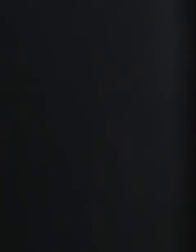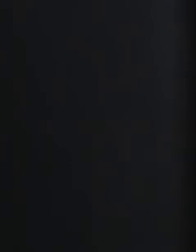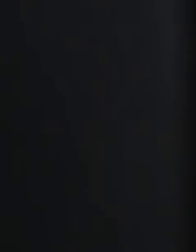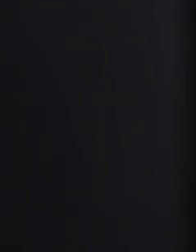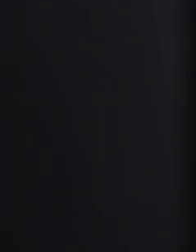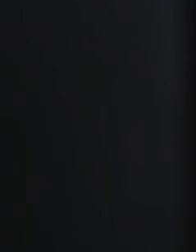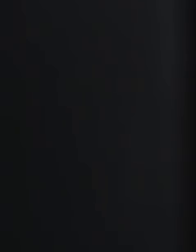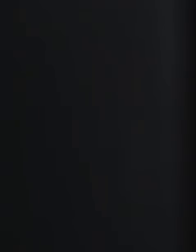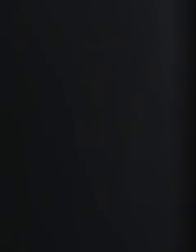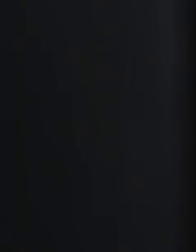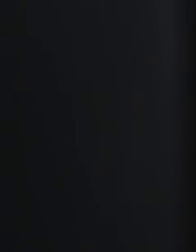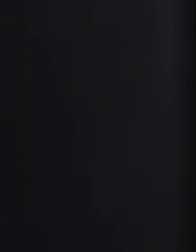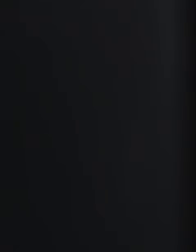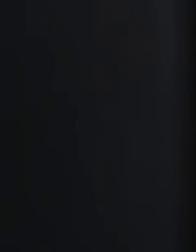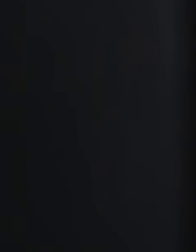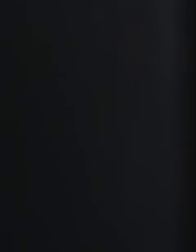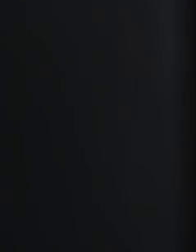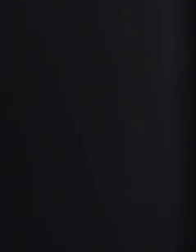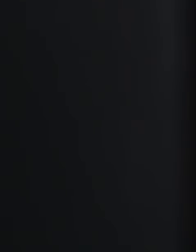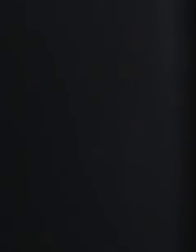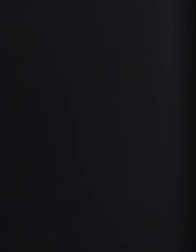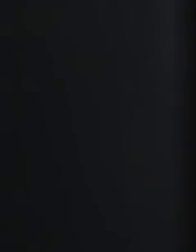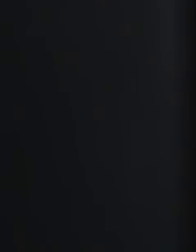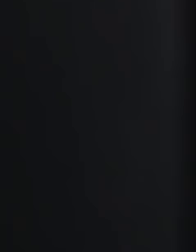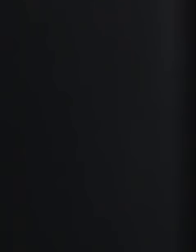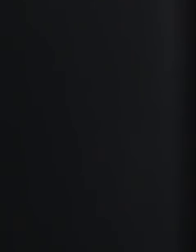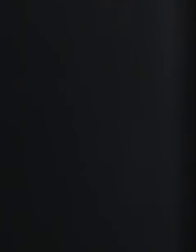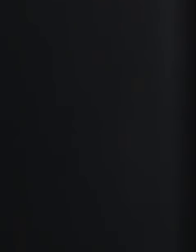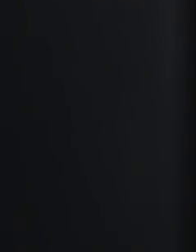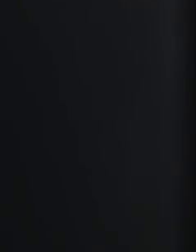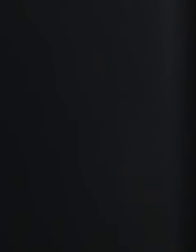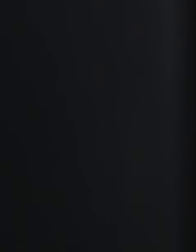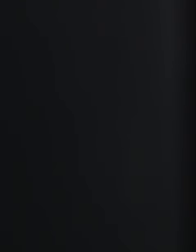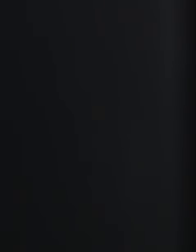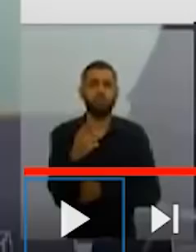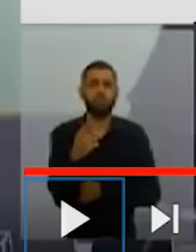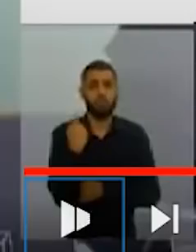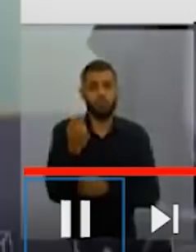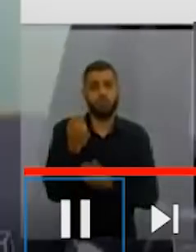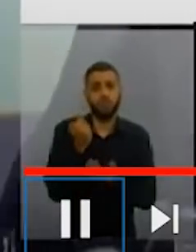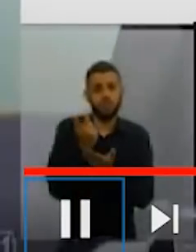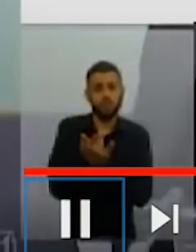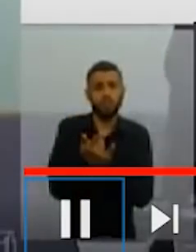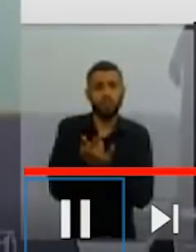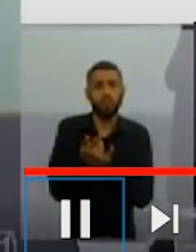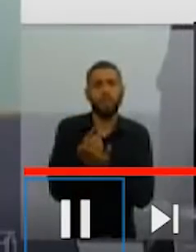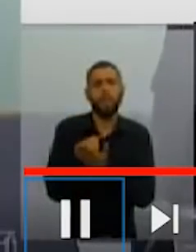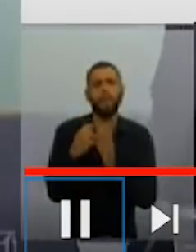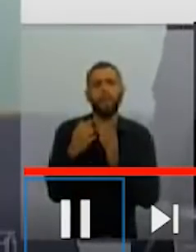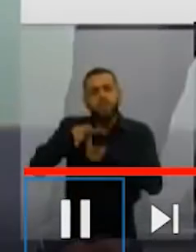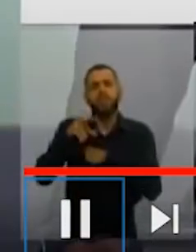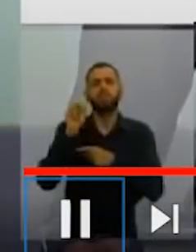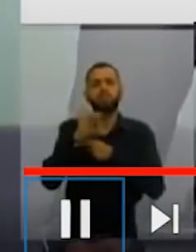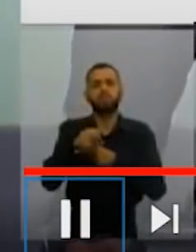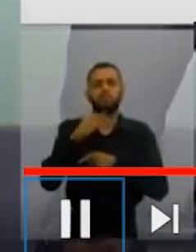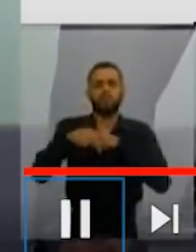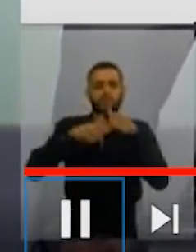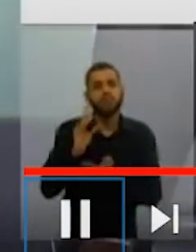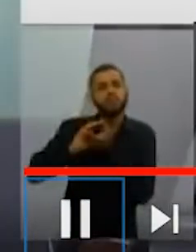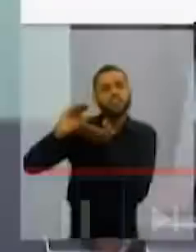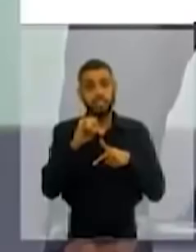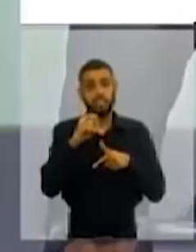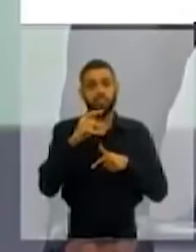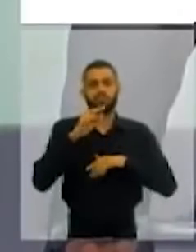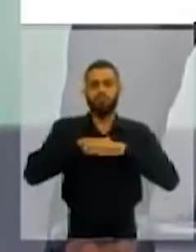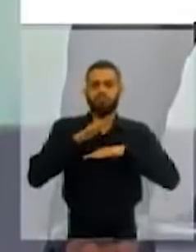no... Mano, esse cabo da senhora daqui tá pior que a Dilma nos 30%, hein? Monte clamando ao Senhor para dar vitória. E se você tiver